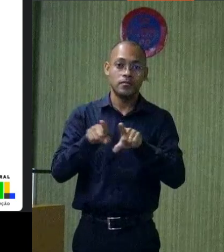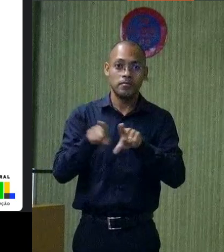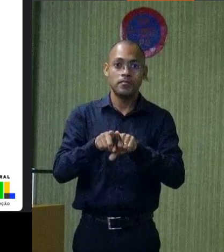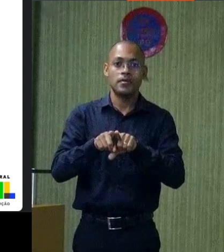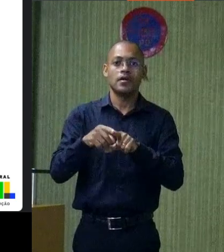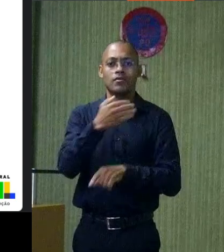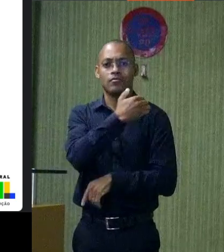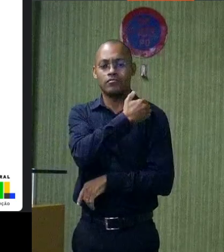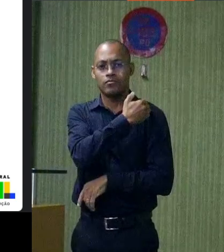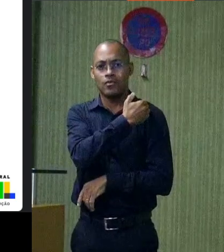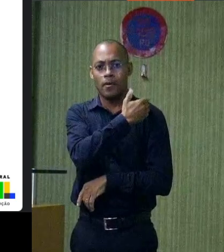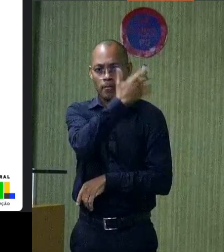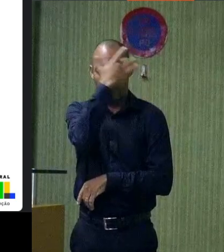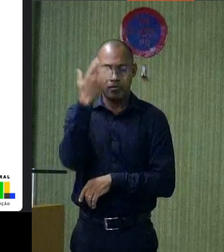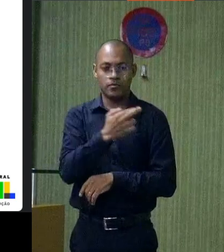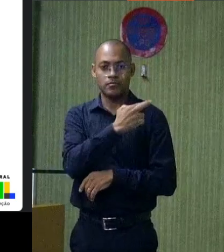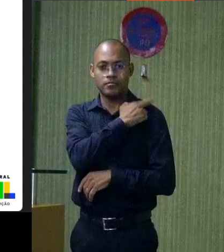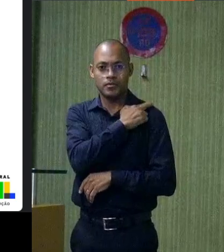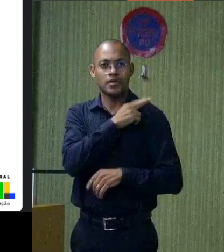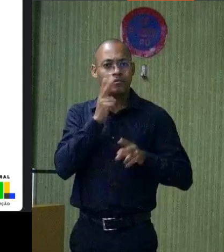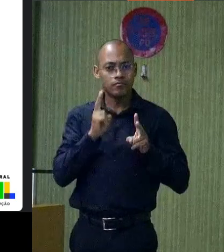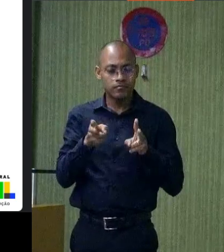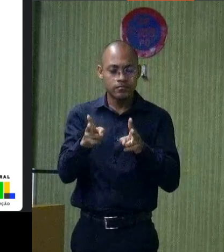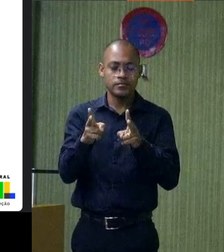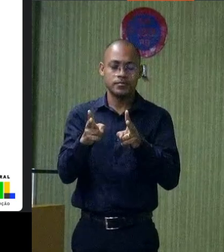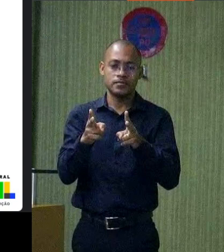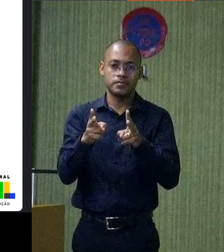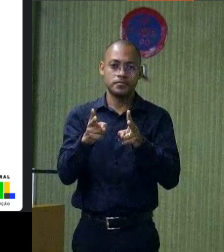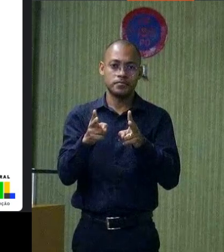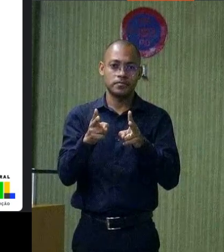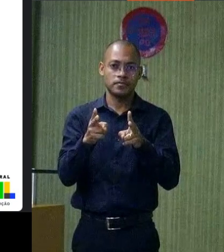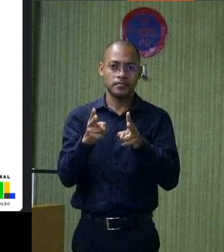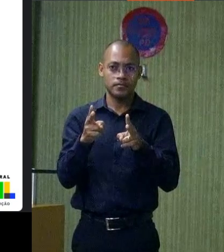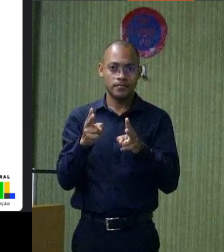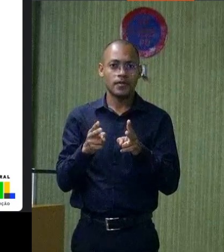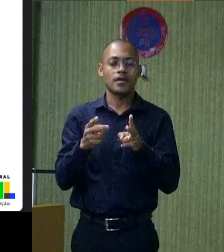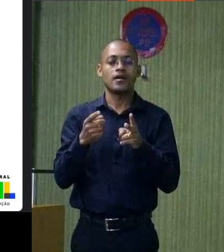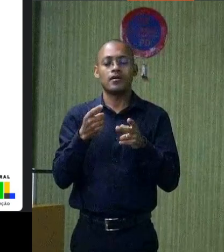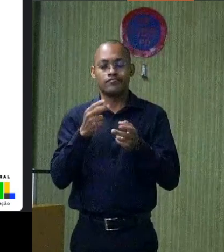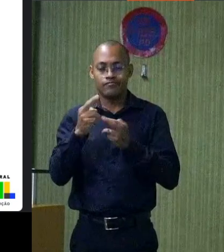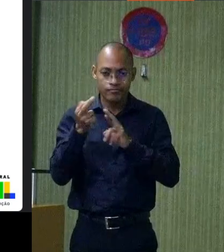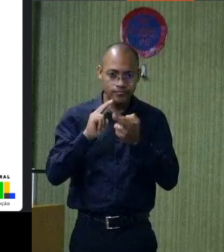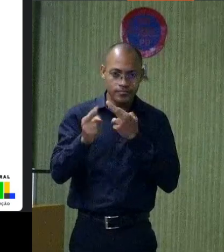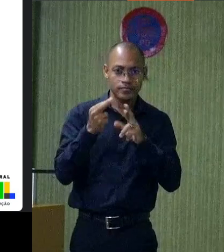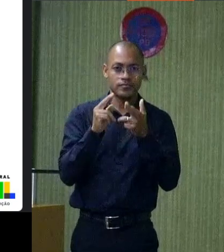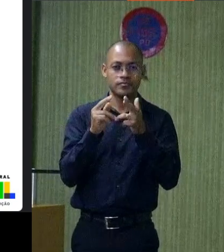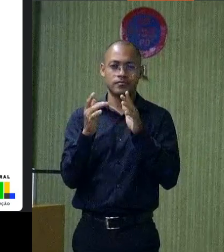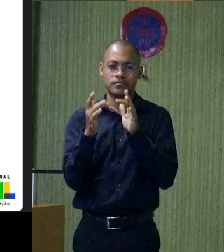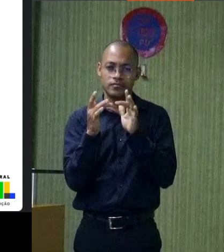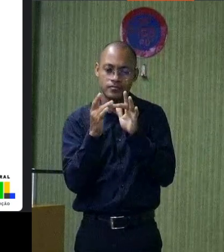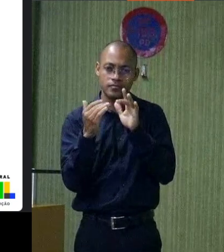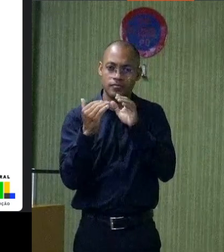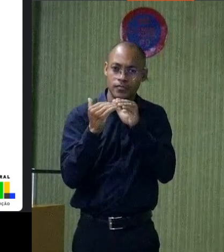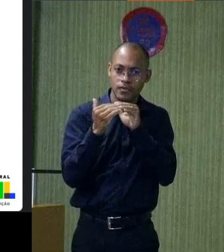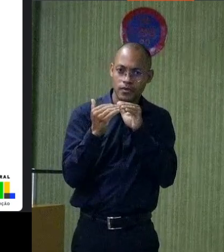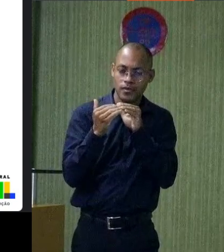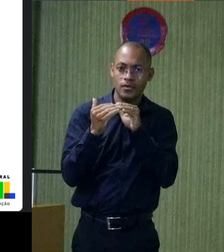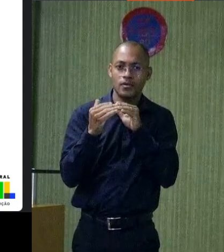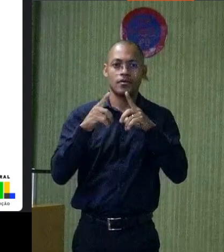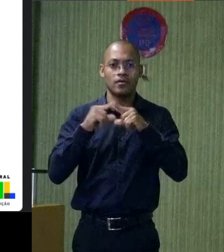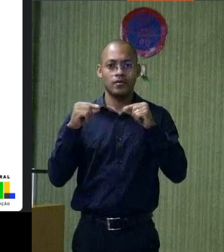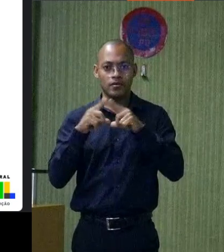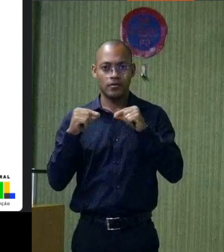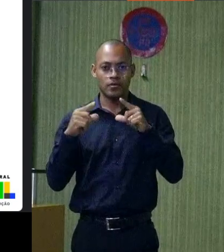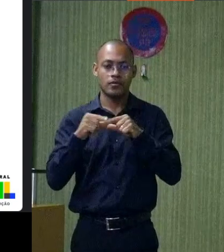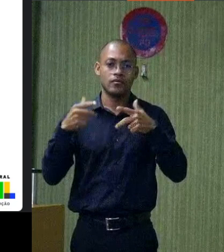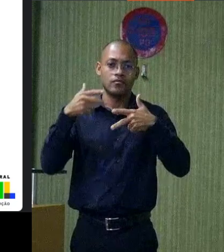PN porá de uma Instância permanente né Eh de negociação cooperação e pactuação entre a união os estados do Distrito Federal e